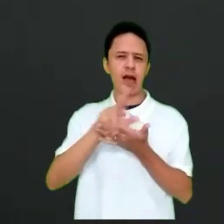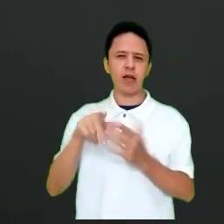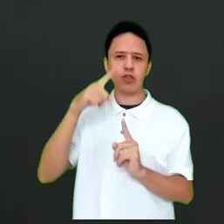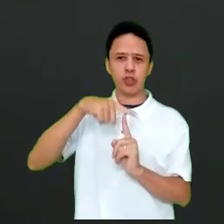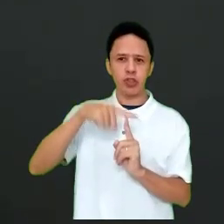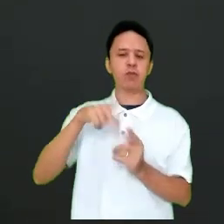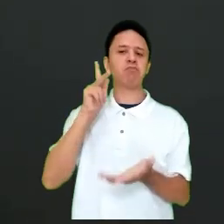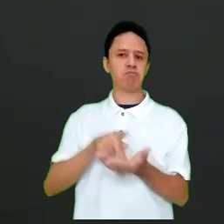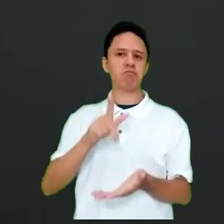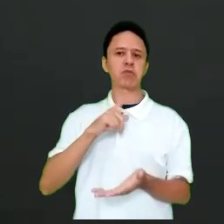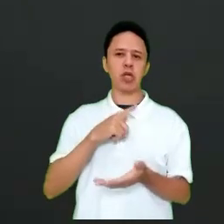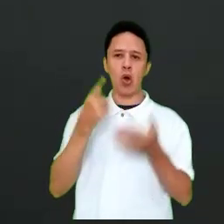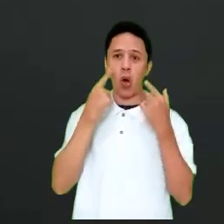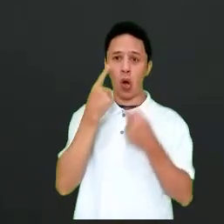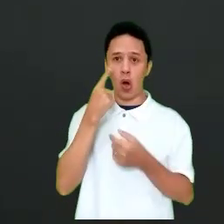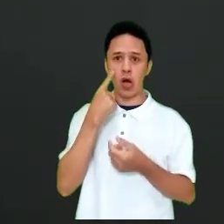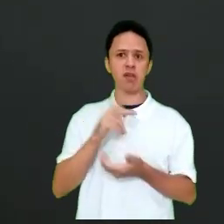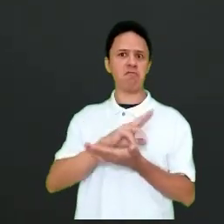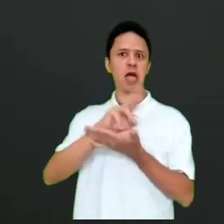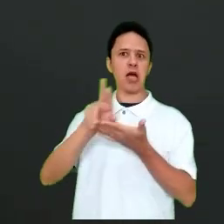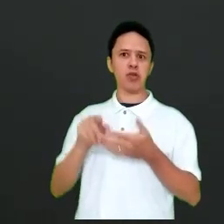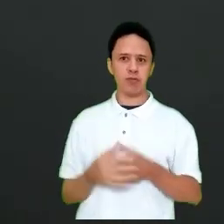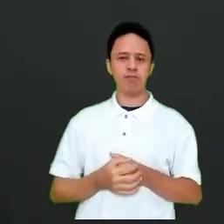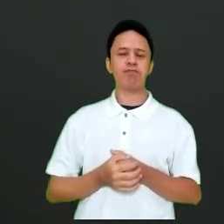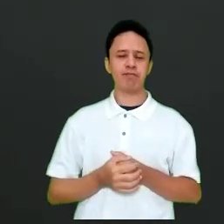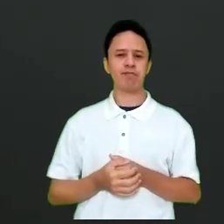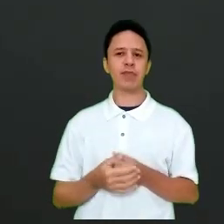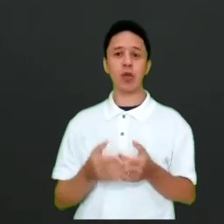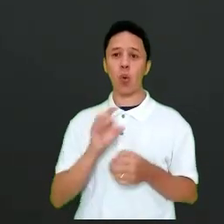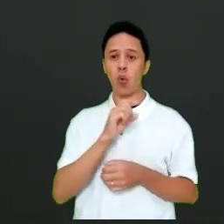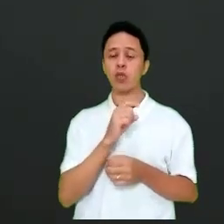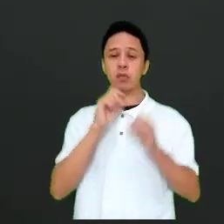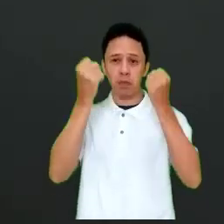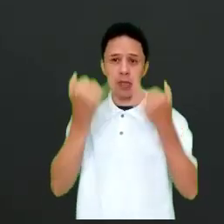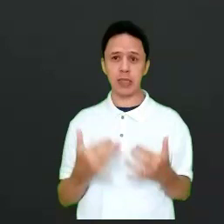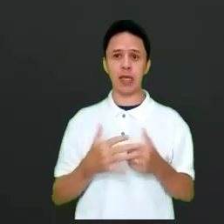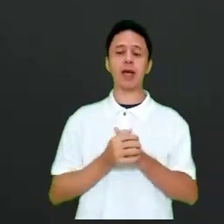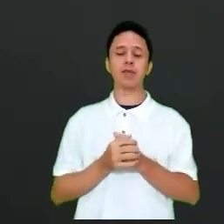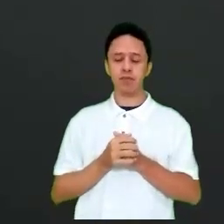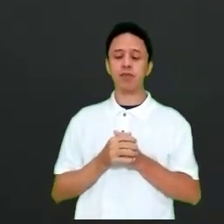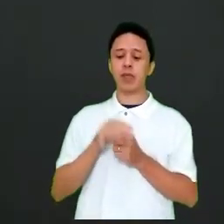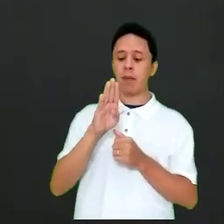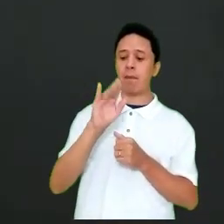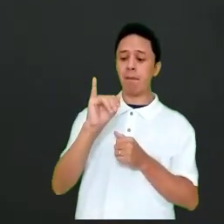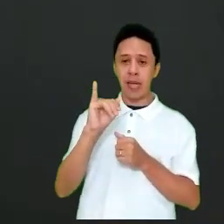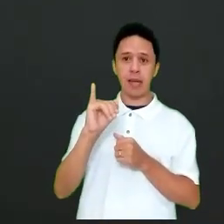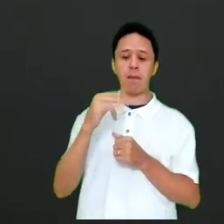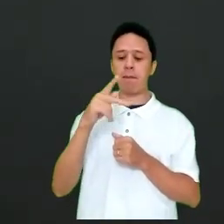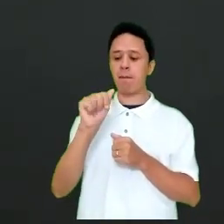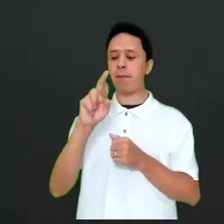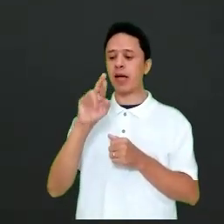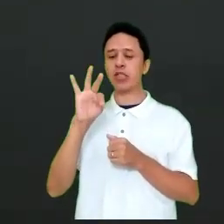tem vários tipos e realmente tem. Olha que diversidade. Vamos um por um? Vamos começar então com a